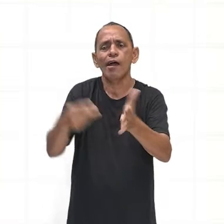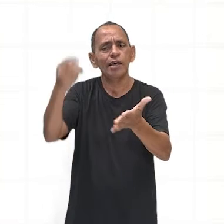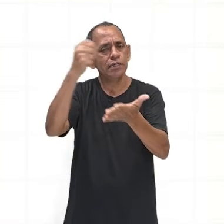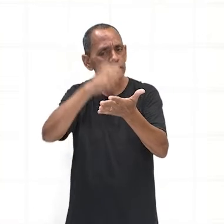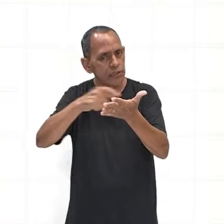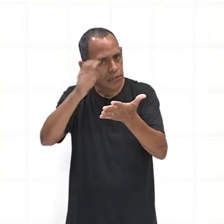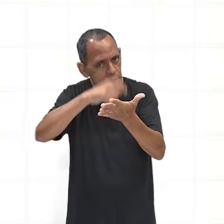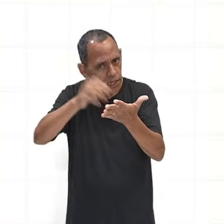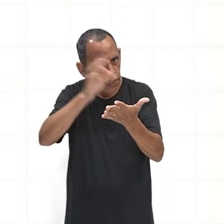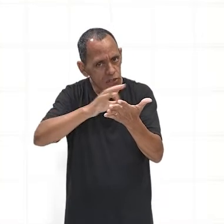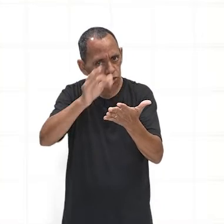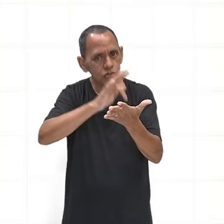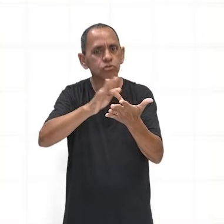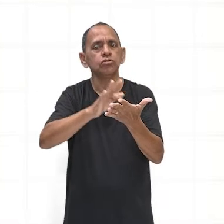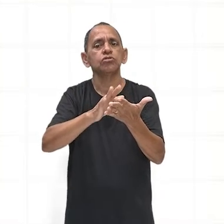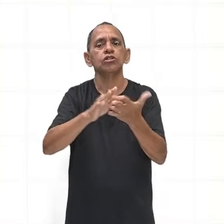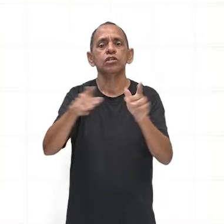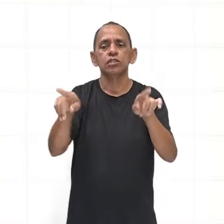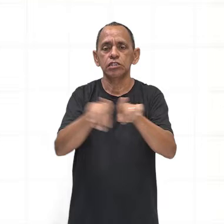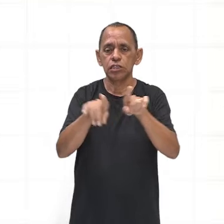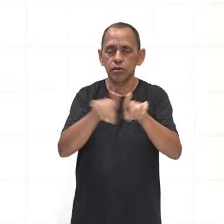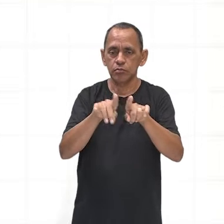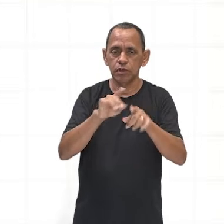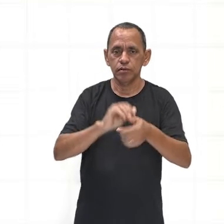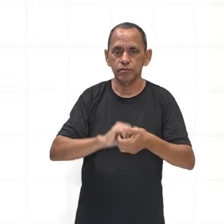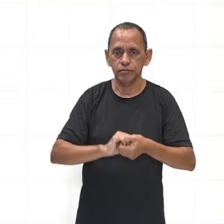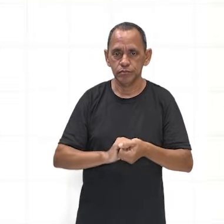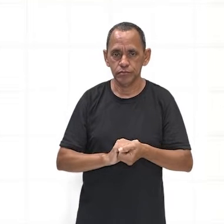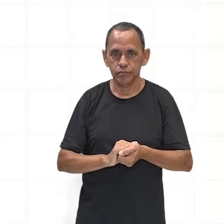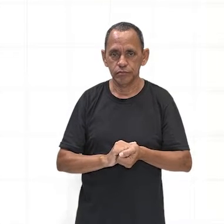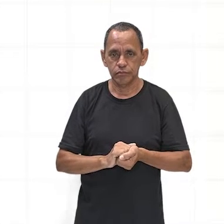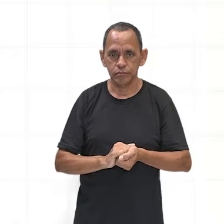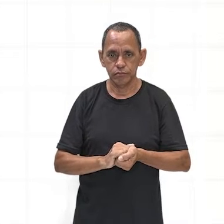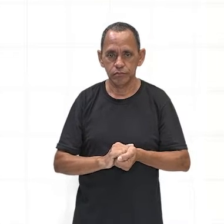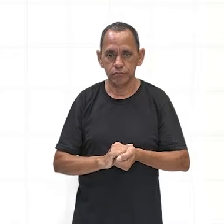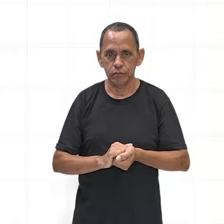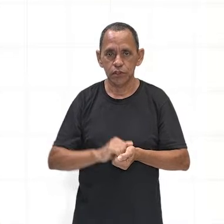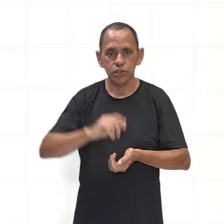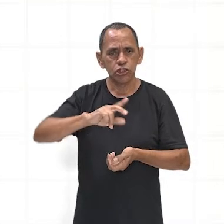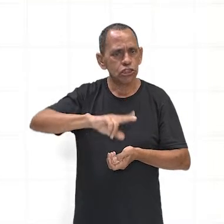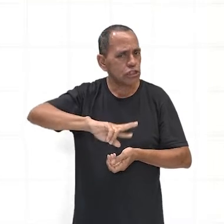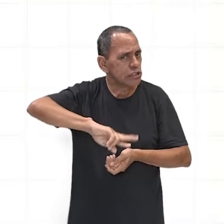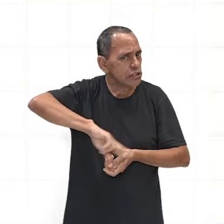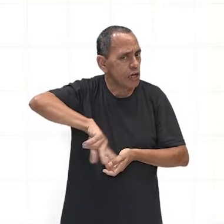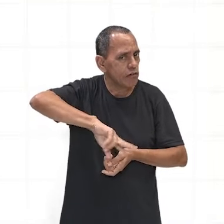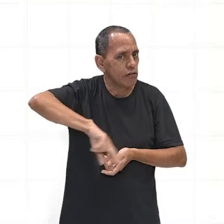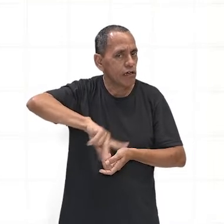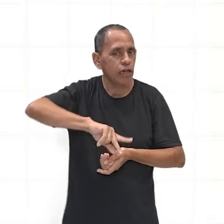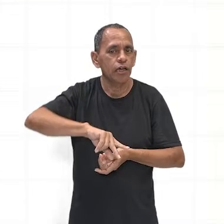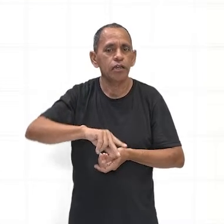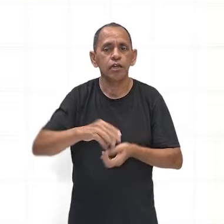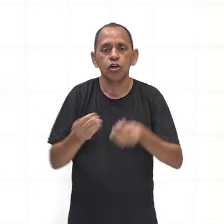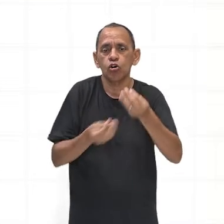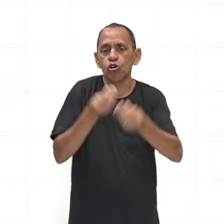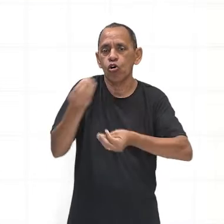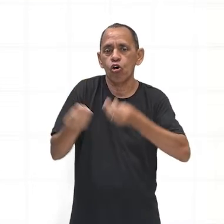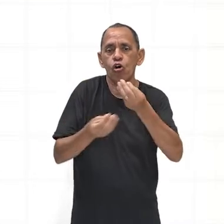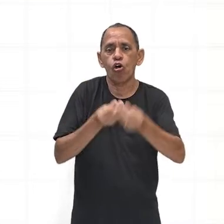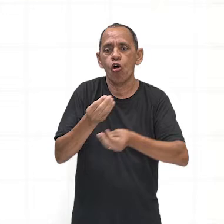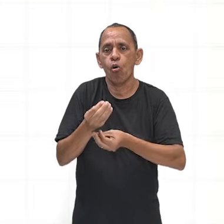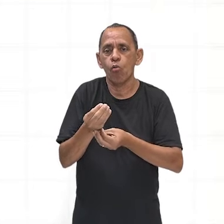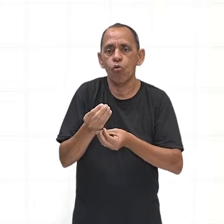A matemática maia, olha só, não apenas era utilizada para fins práticos, como medição de tempo